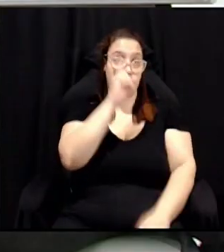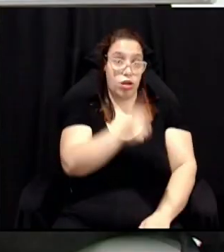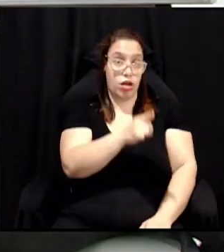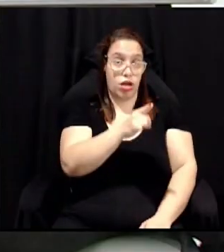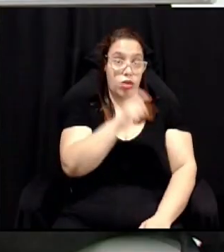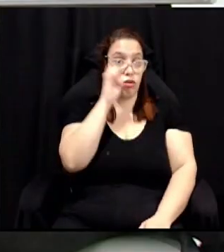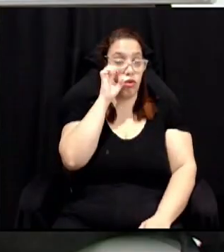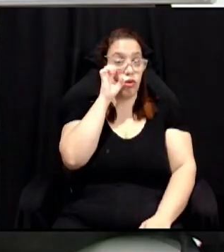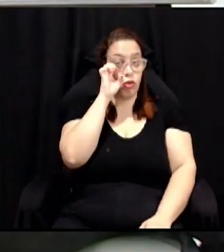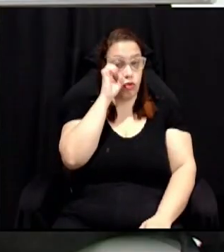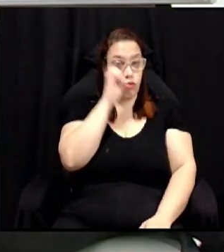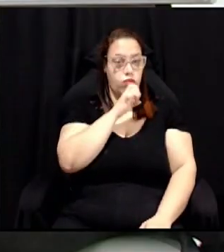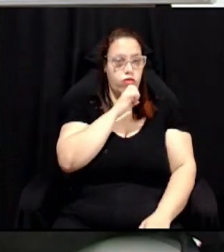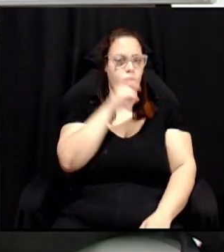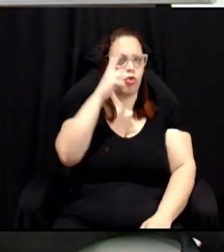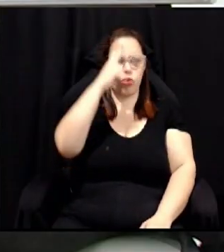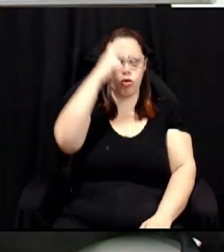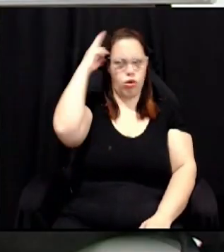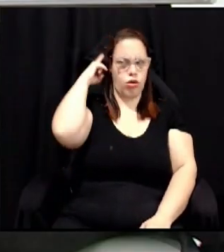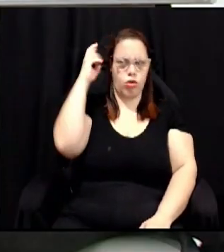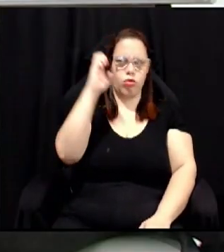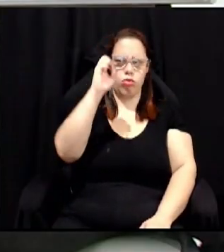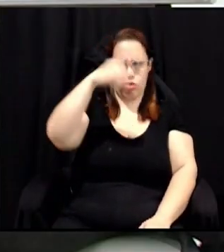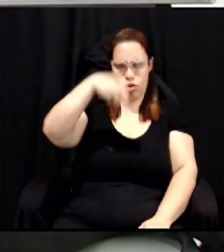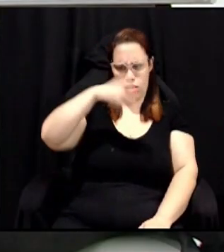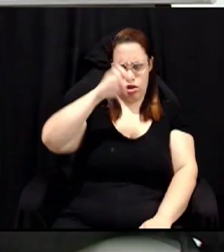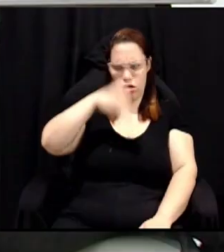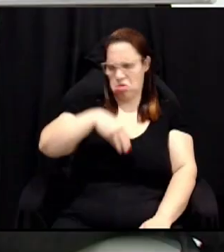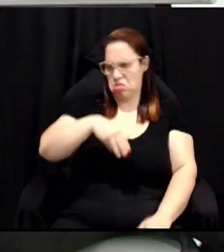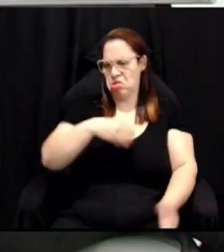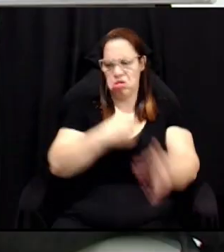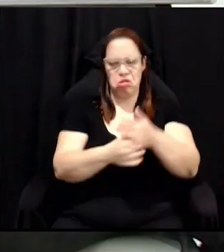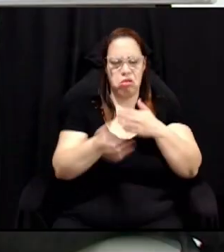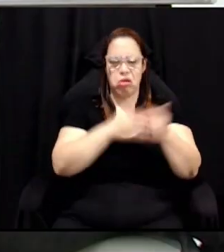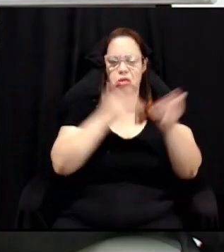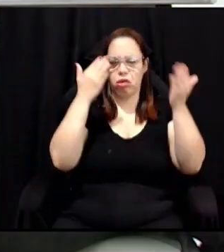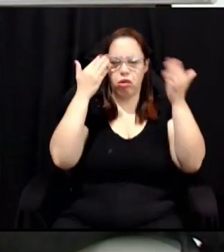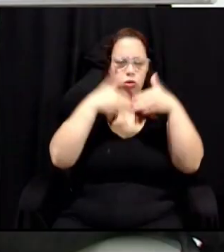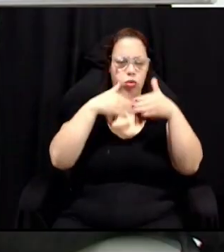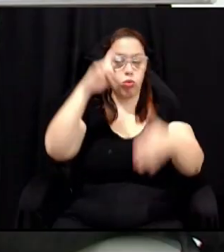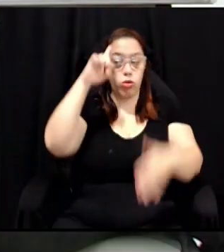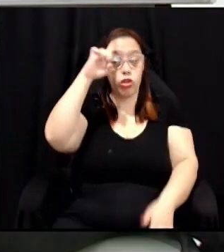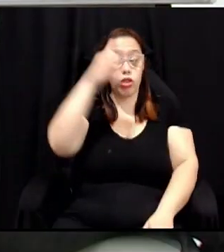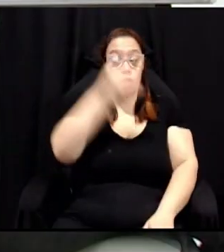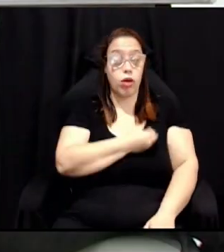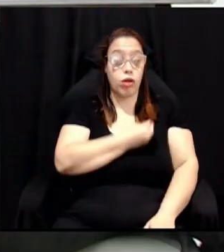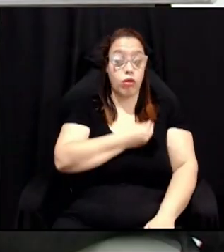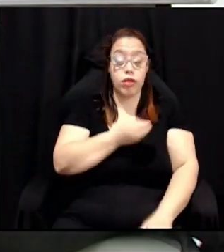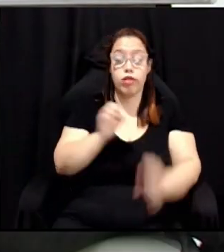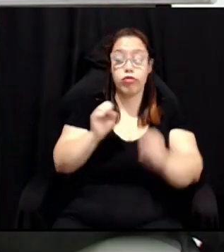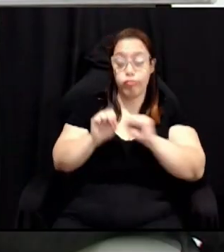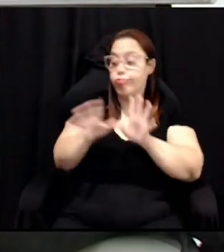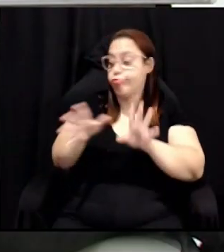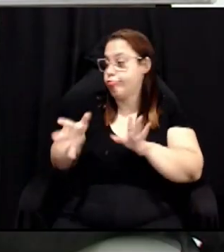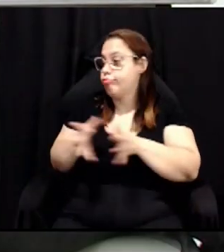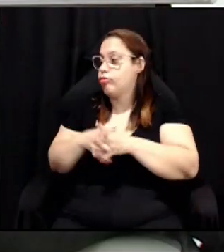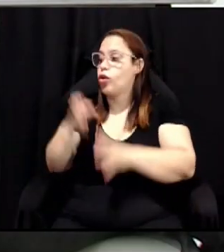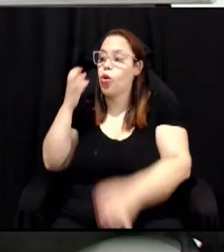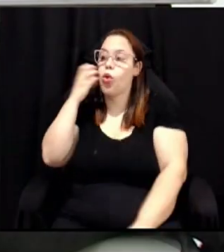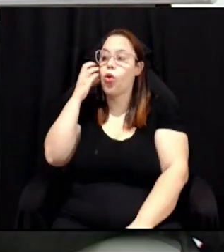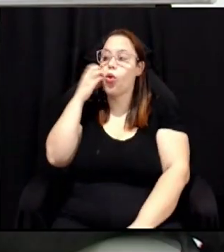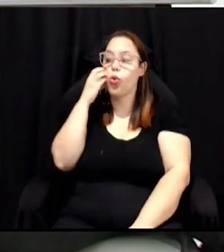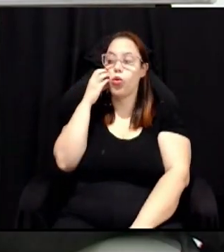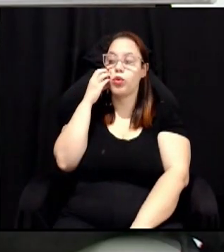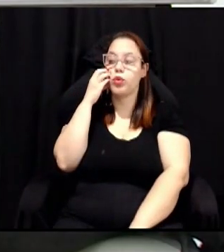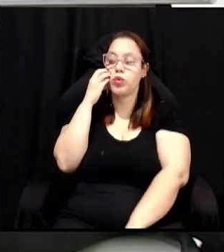para vestibular, para Enem, para qualquer outra prova, mas para o dia a dia, para a vida. Claro, claro. André, só reforçando uma coisa que você falou que eu achei